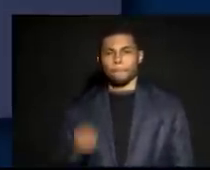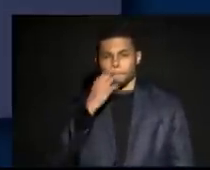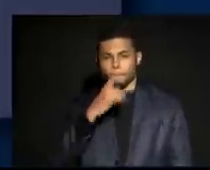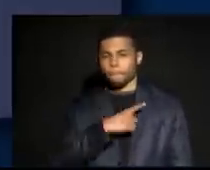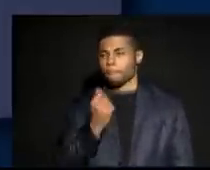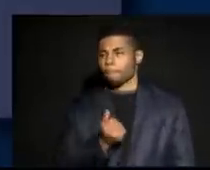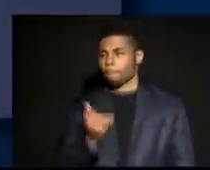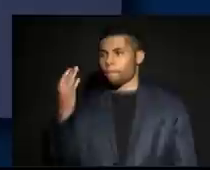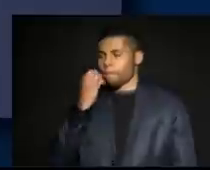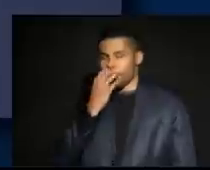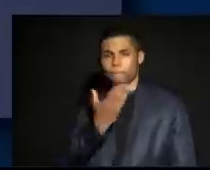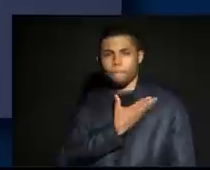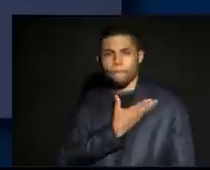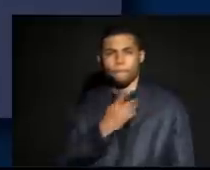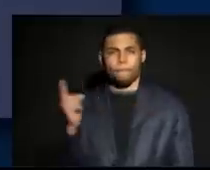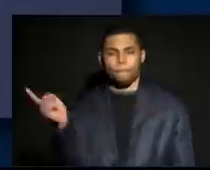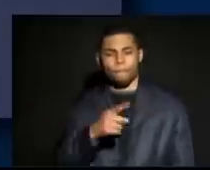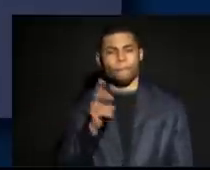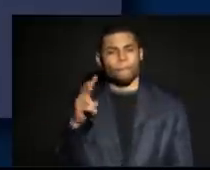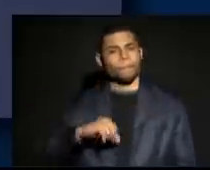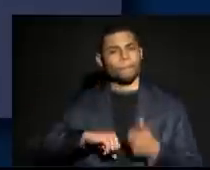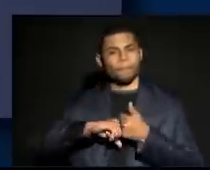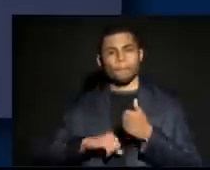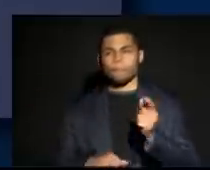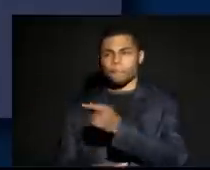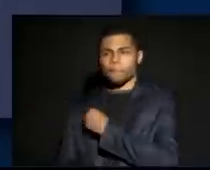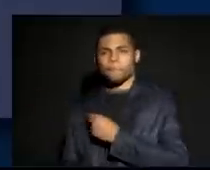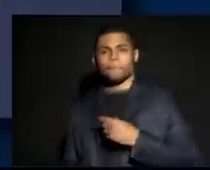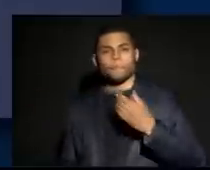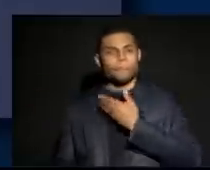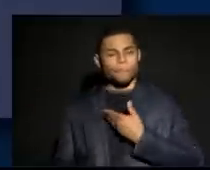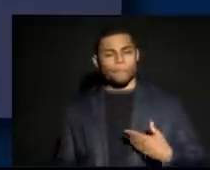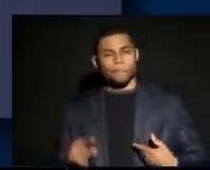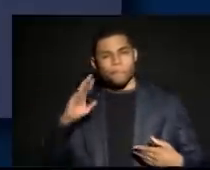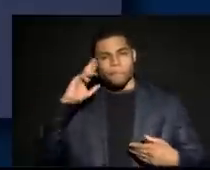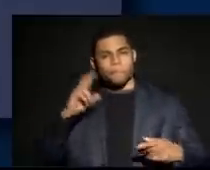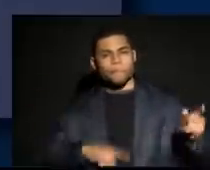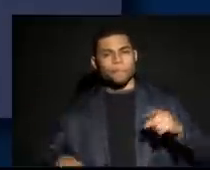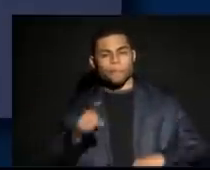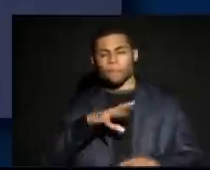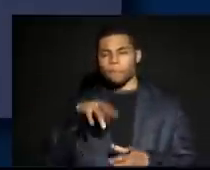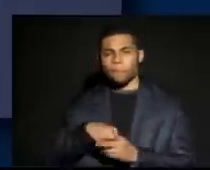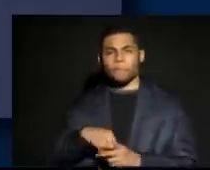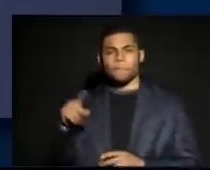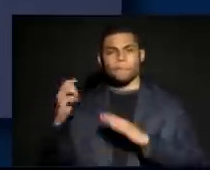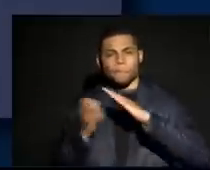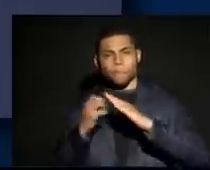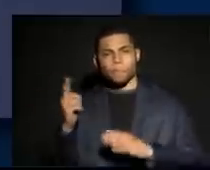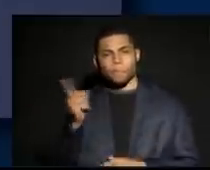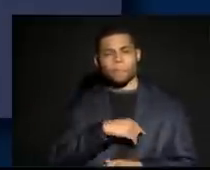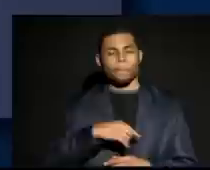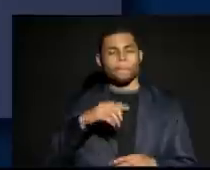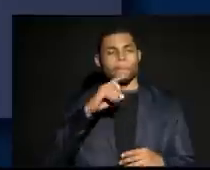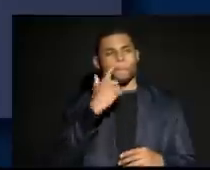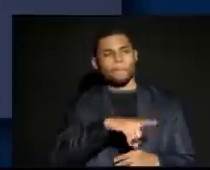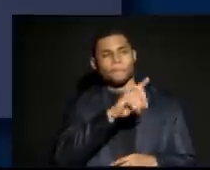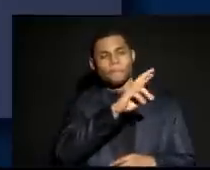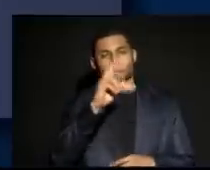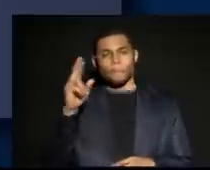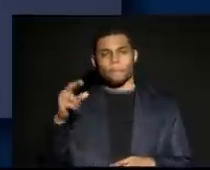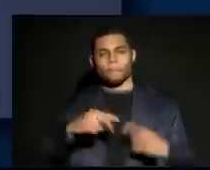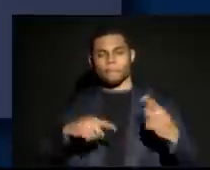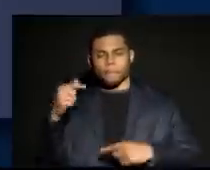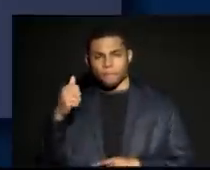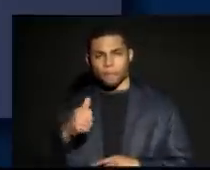companhias que a gente tem a quantidade a qualidade da governança corporativa que a gente tem boas lideranças políticas